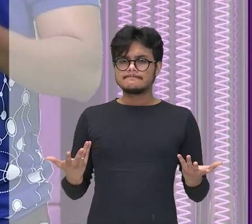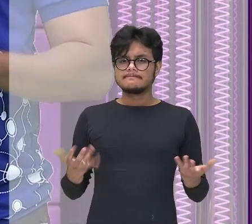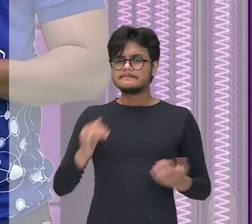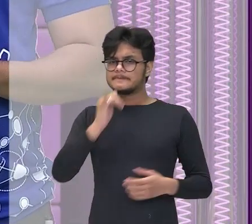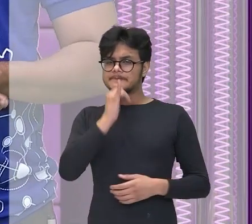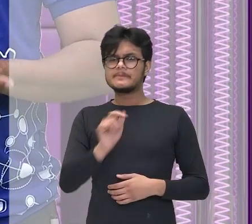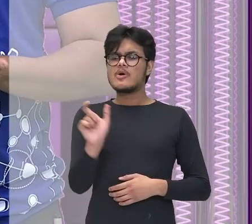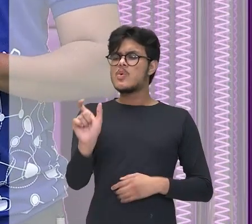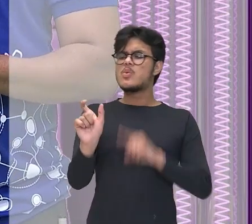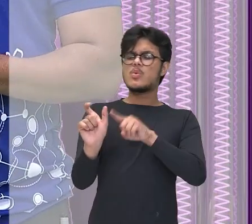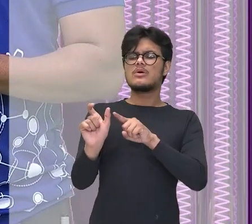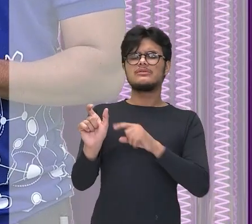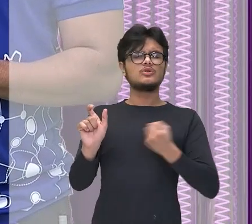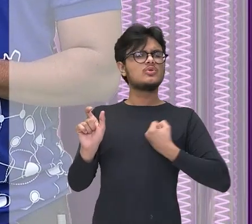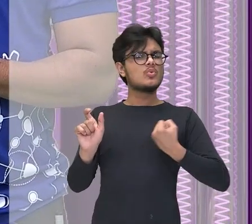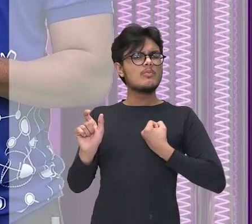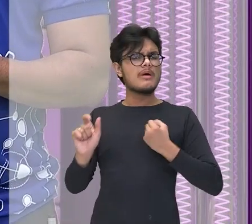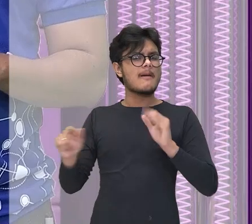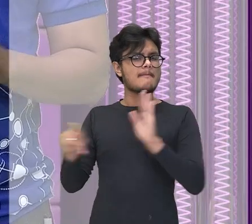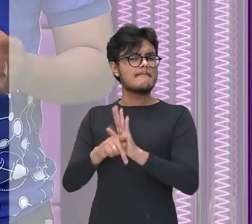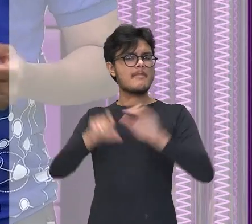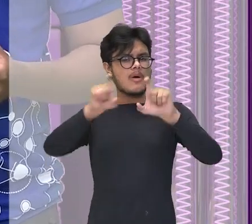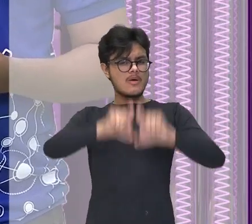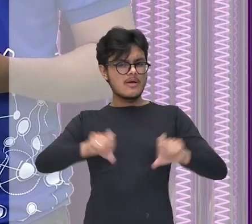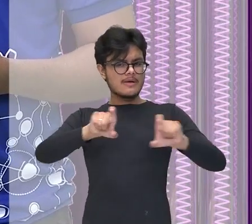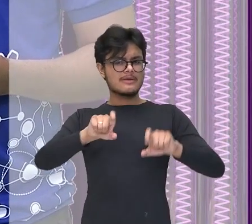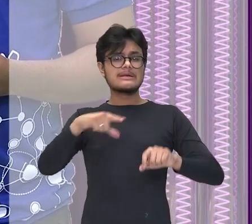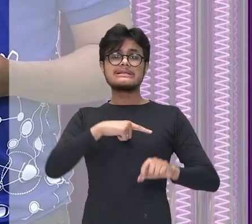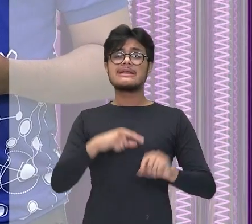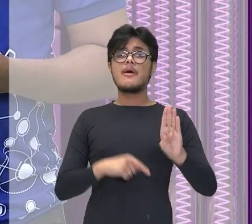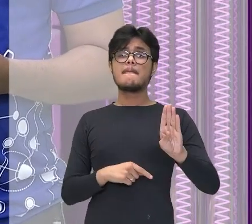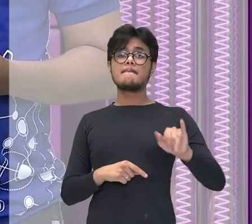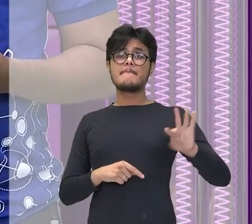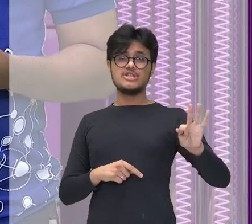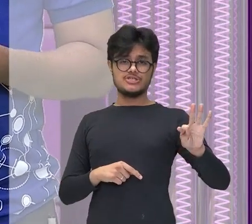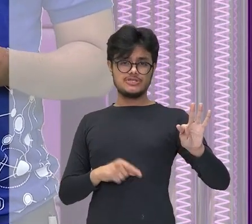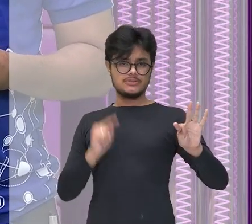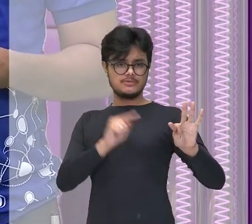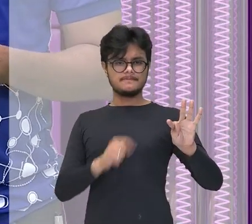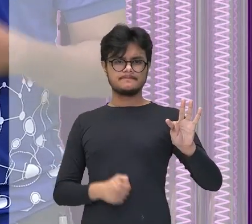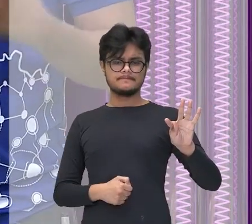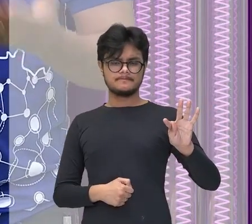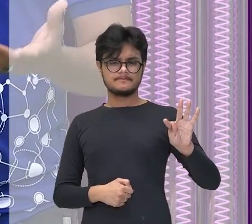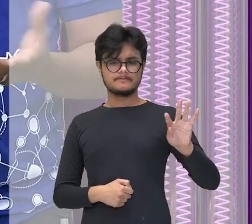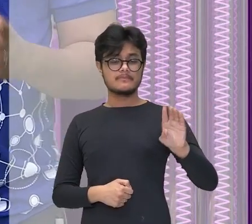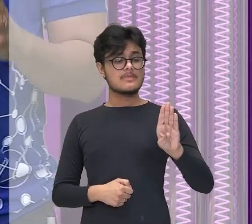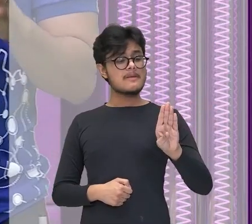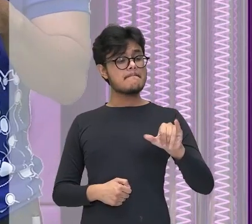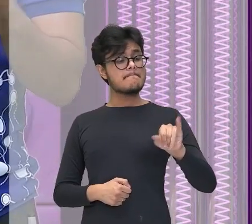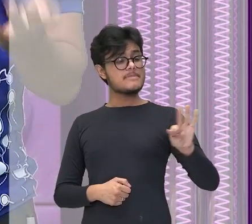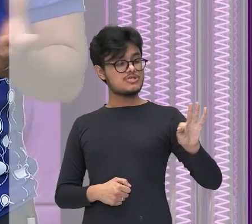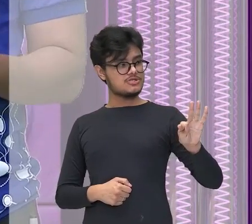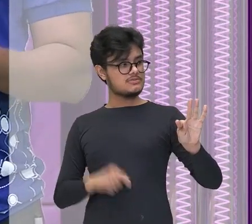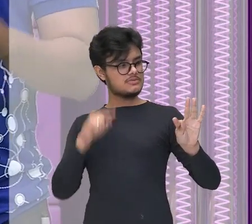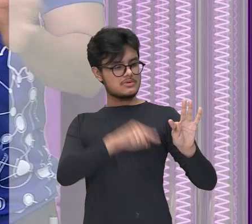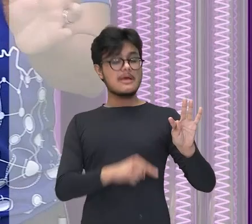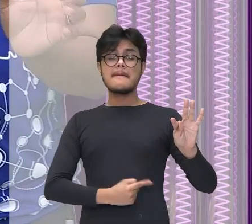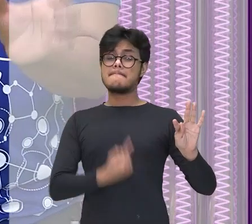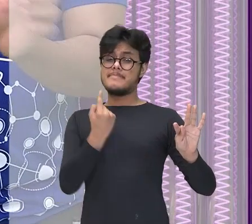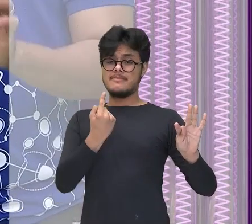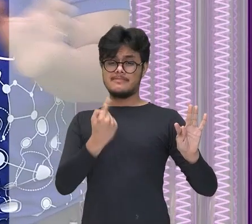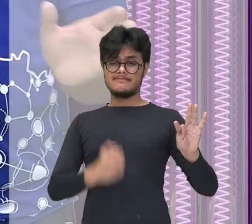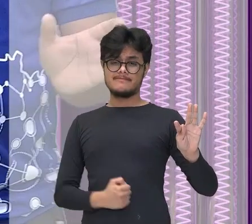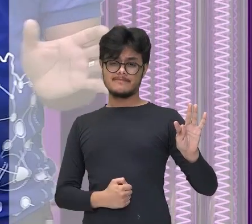primeira unidade de medida na informática? É o bit, tá bom? O bit, ele é o próprio nome,